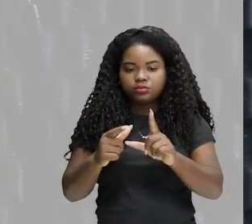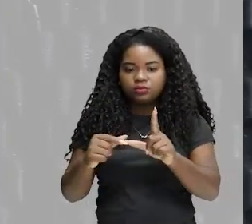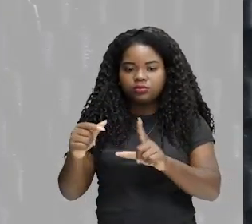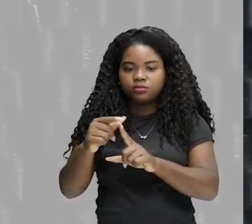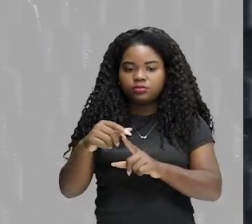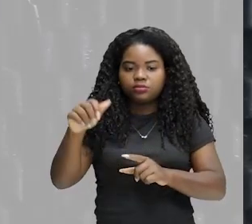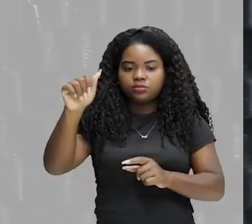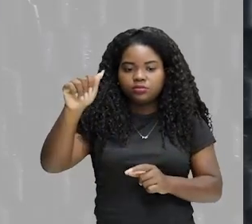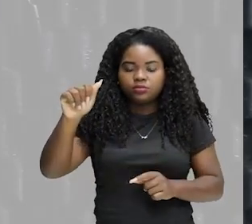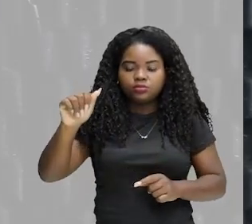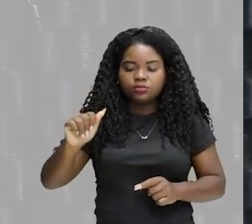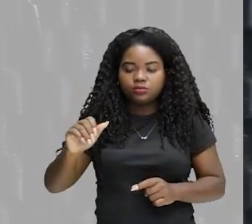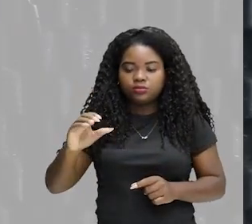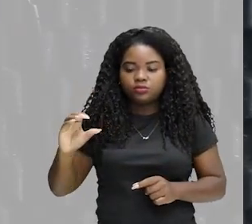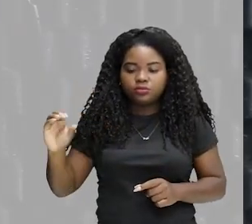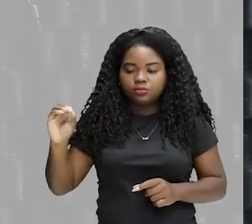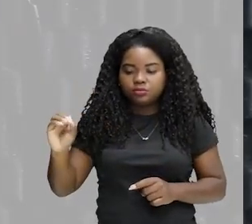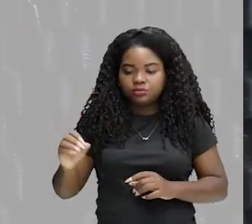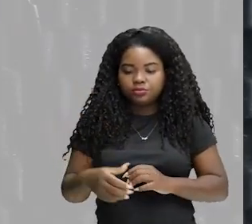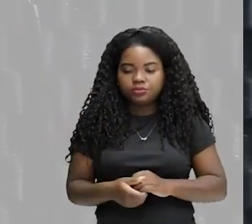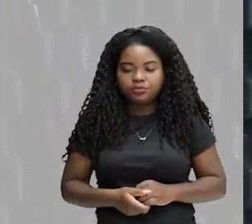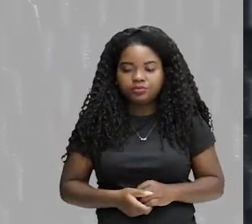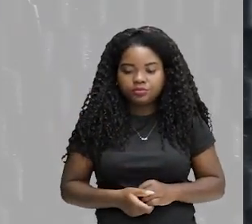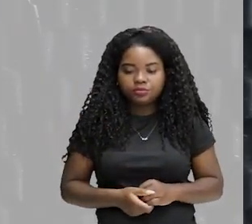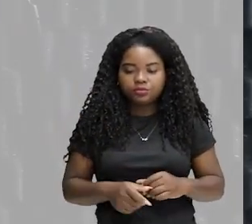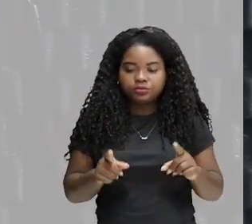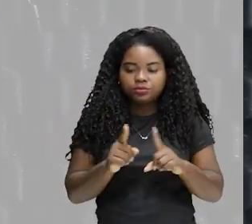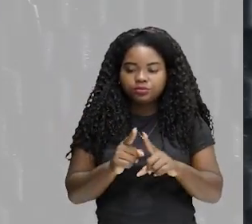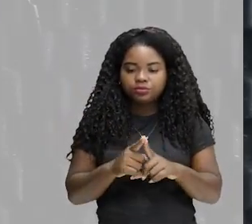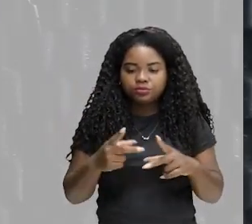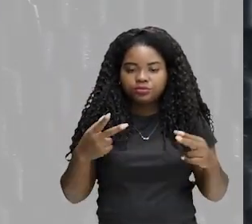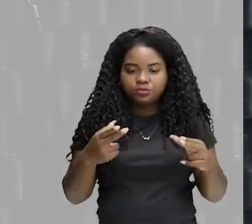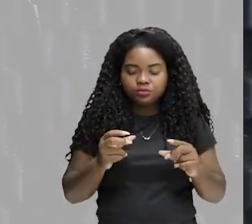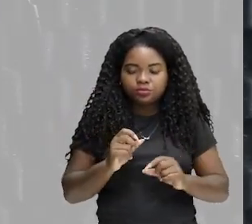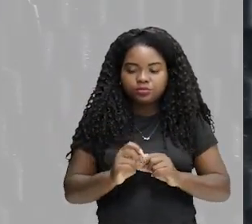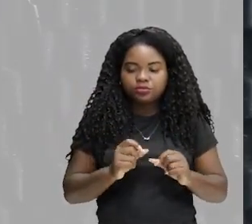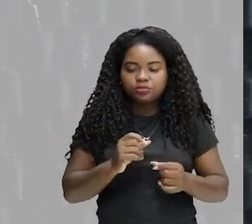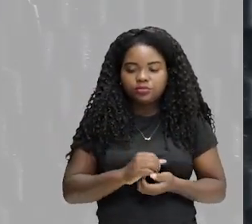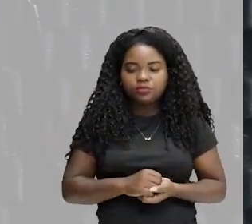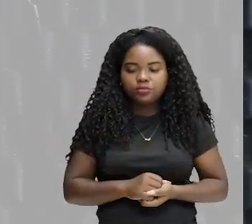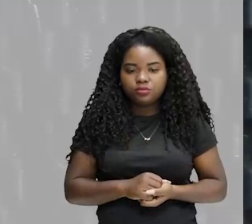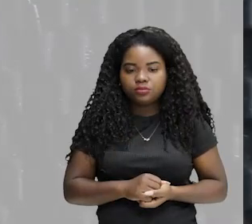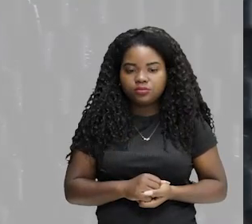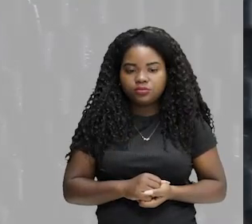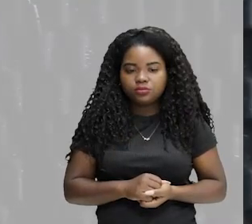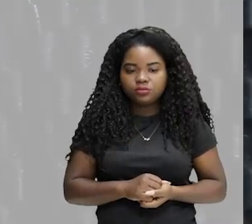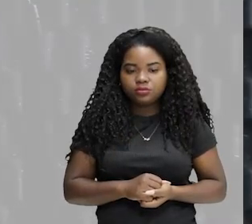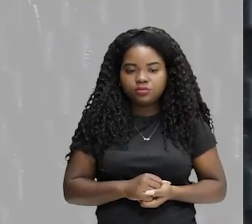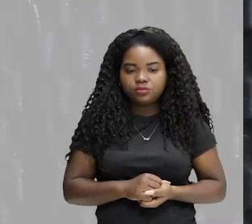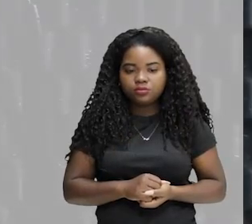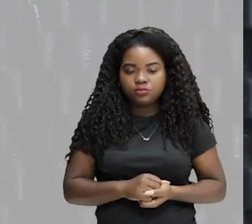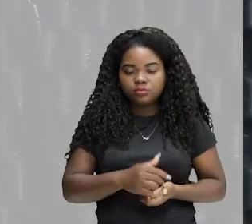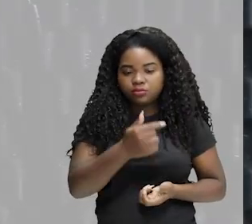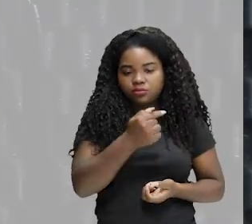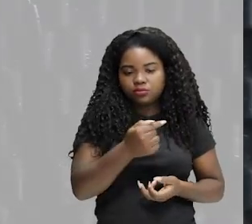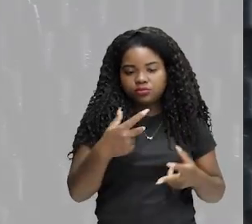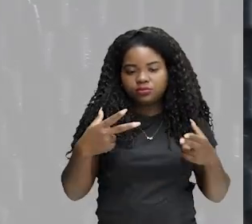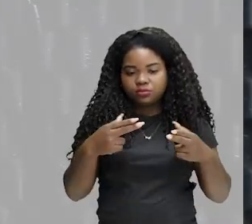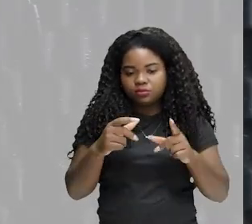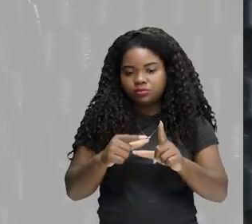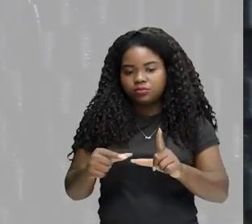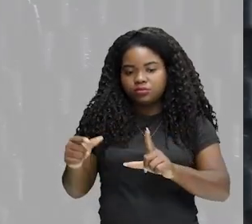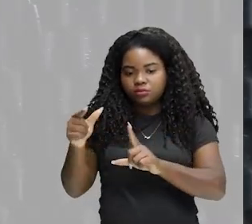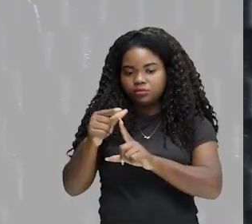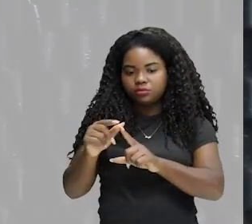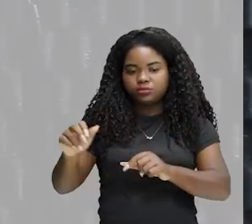de A sobre A0. A mesma coisa nós vamos fazer lá para a Argentina. E a medida foi de 7. Então, eu